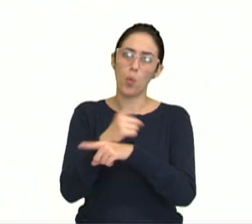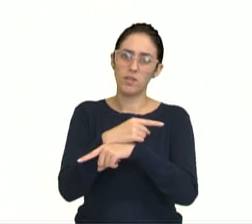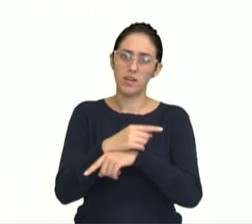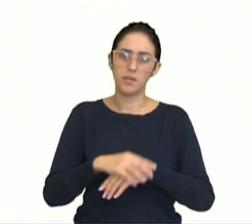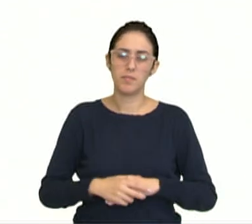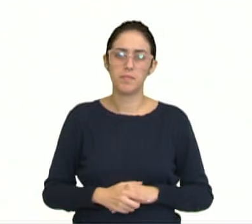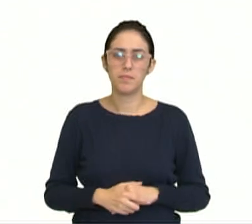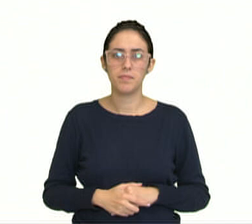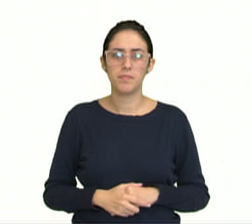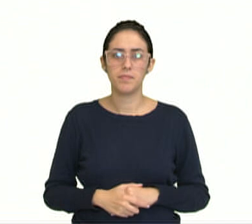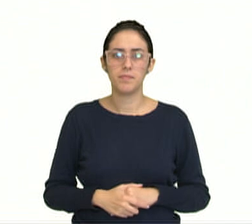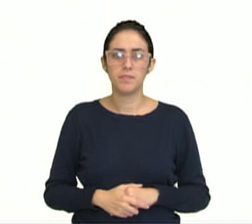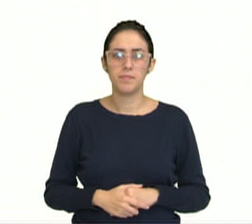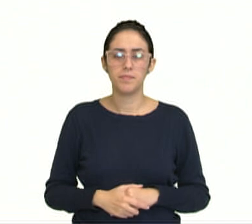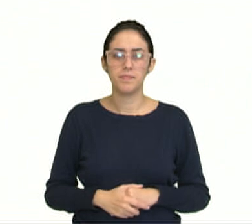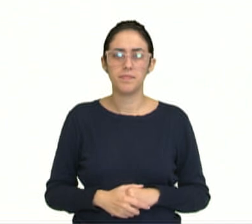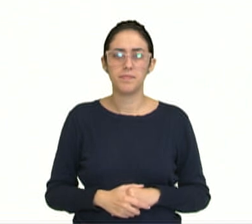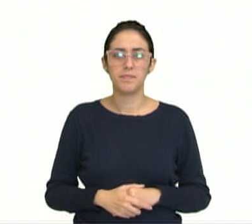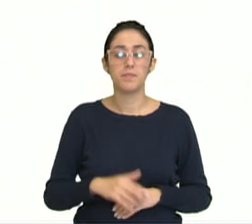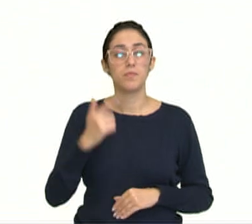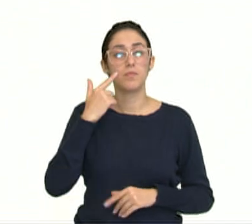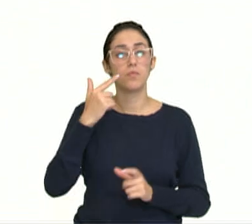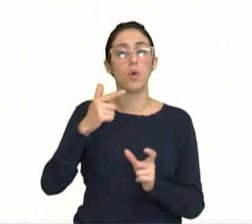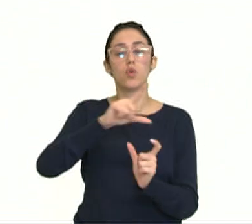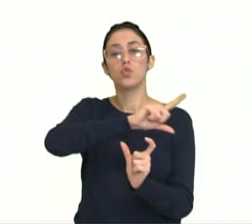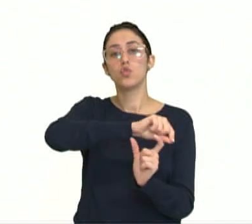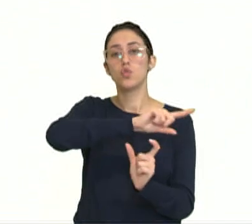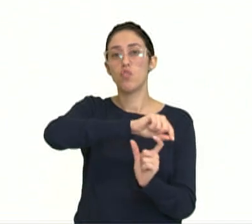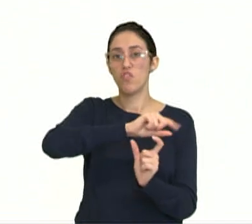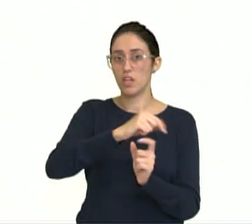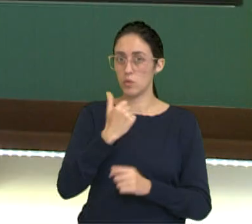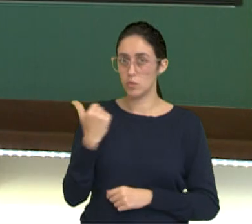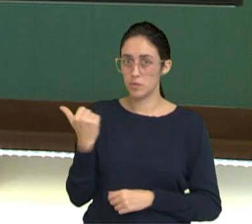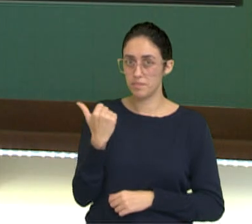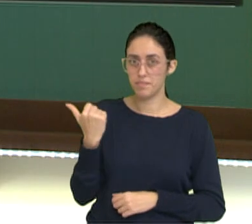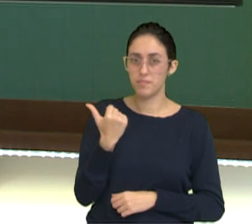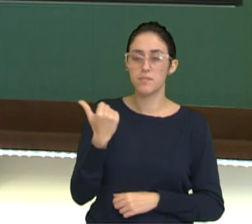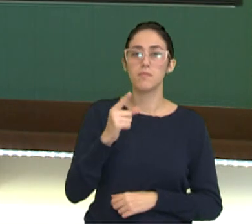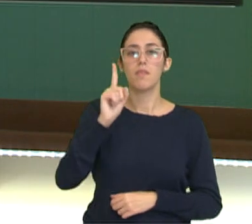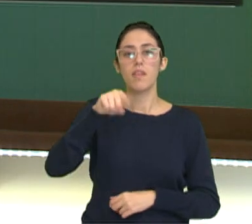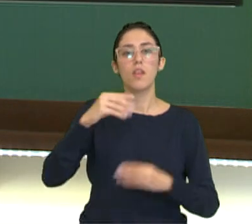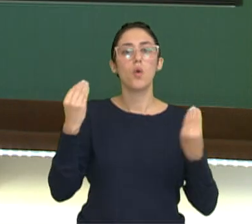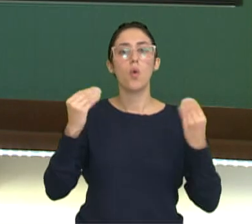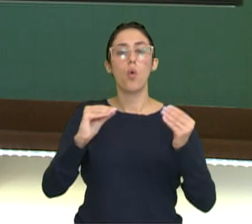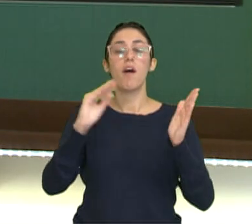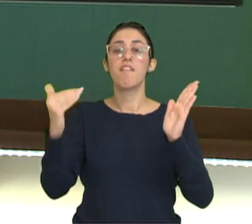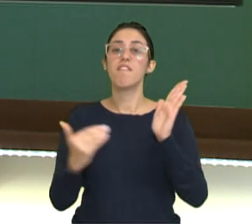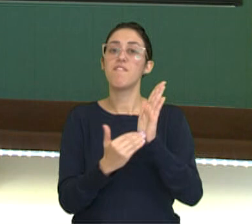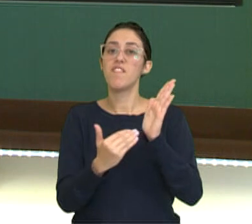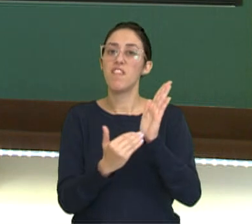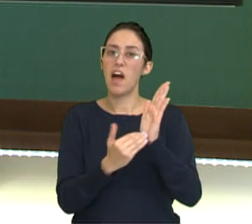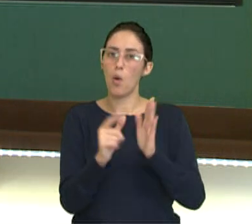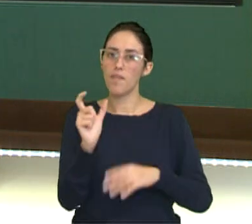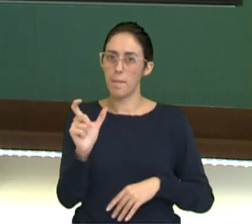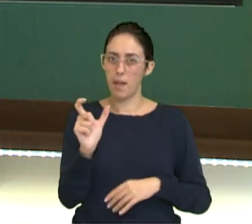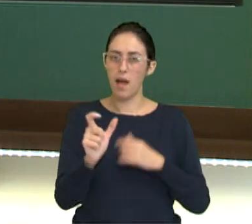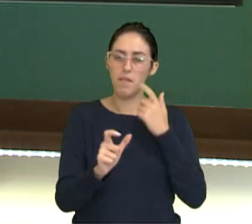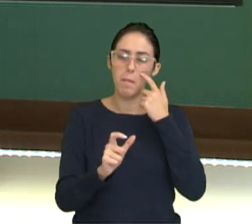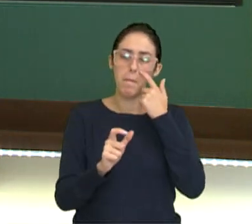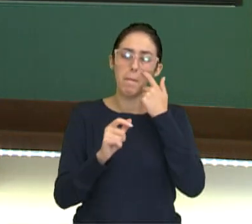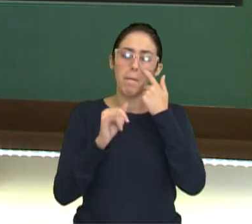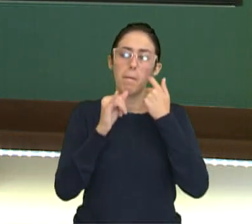de sufixos, tá ok? Sufixos é quando a gente coloca lá no final da palavra, tá bom? Por